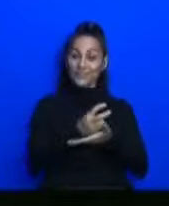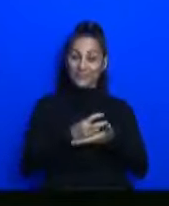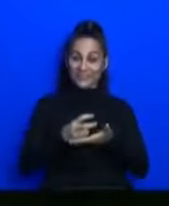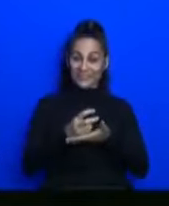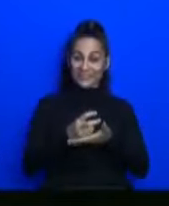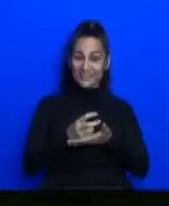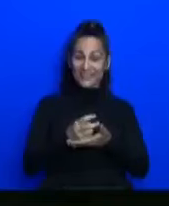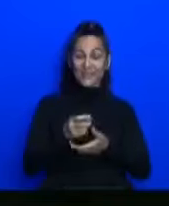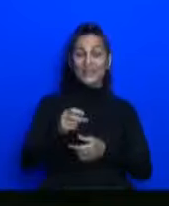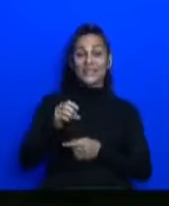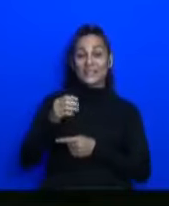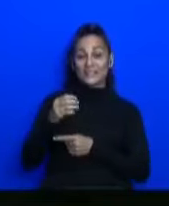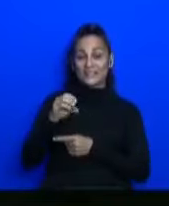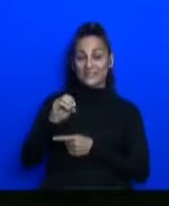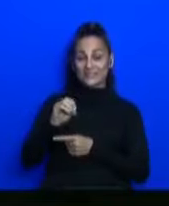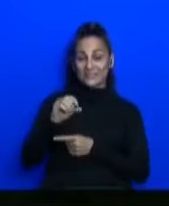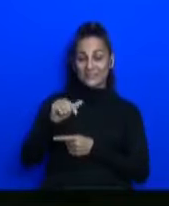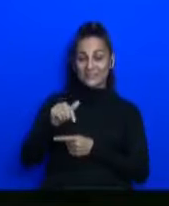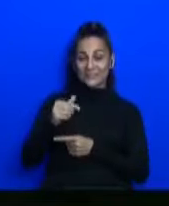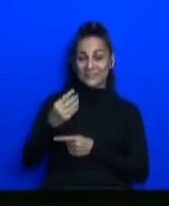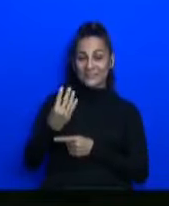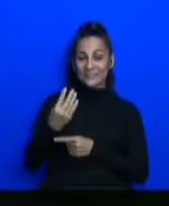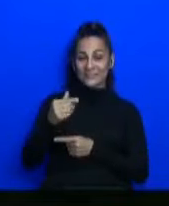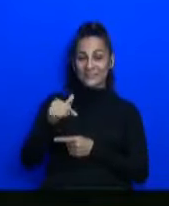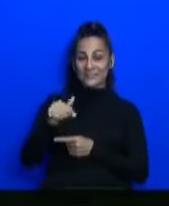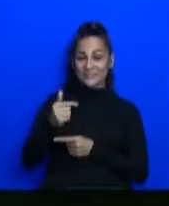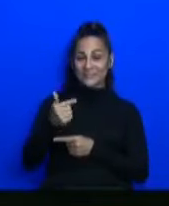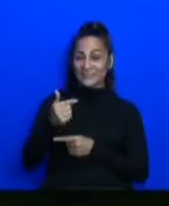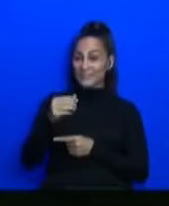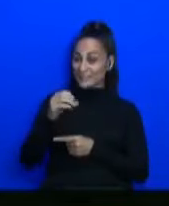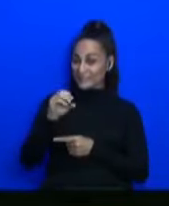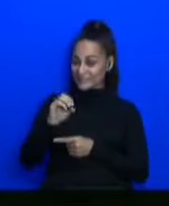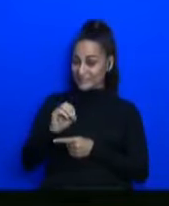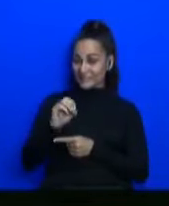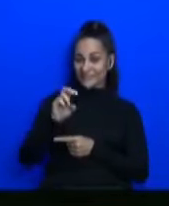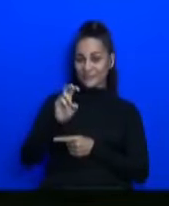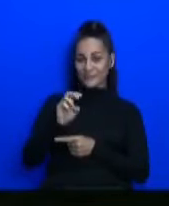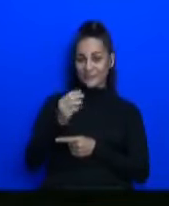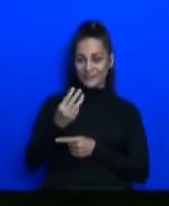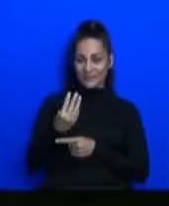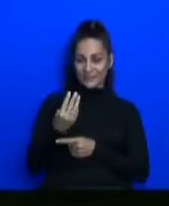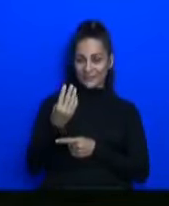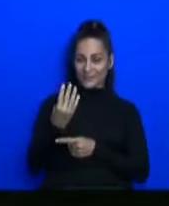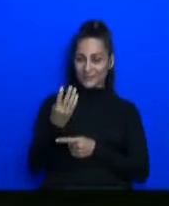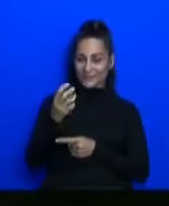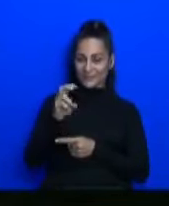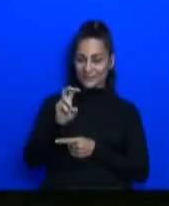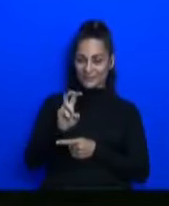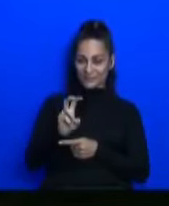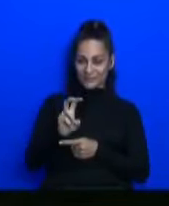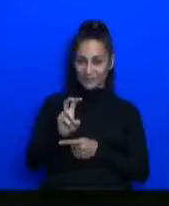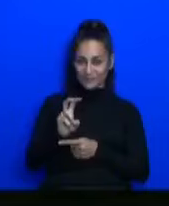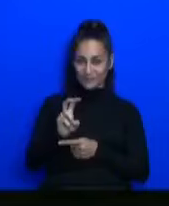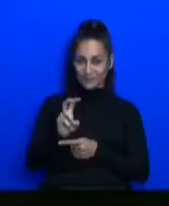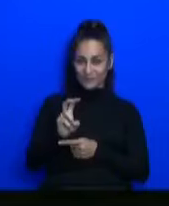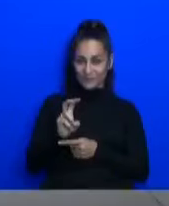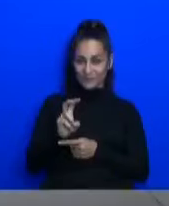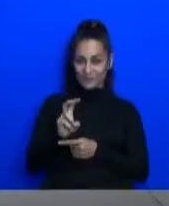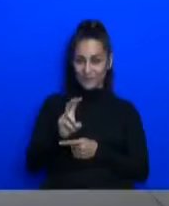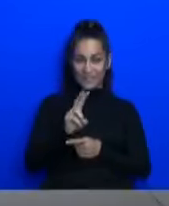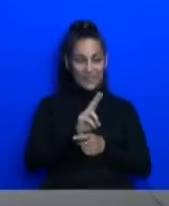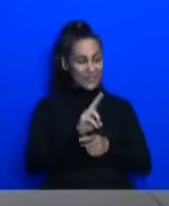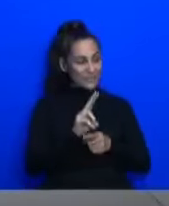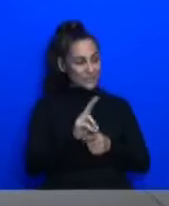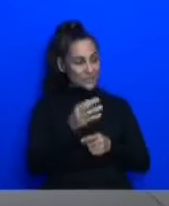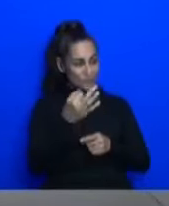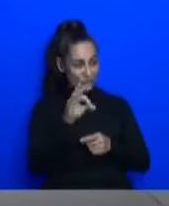quina. 07, 47, 70, 53 e 45.